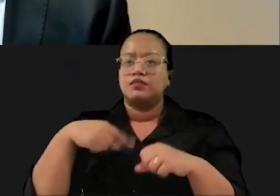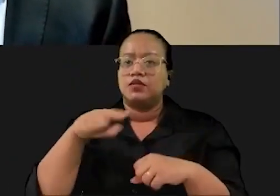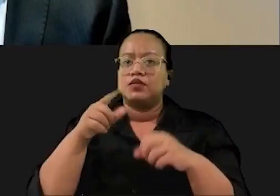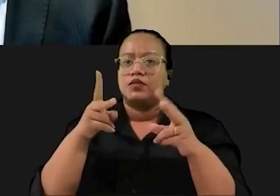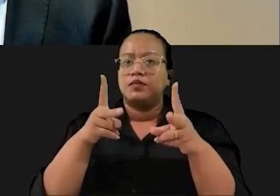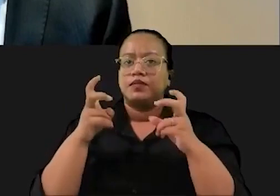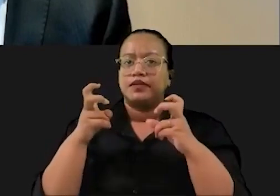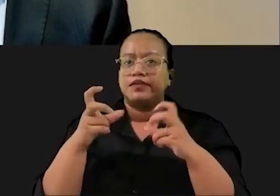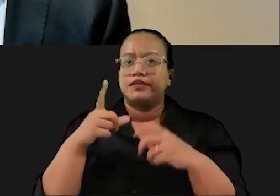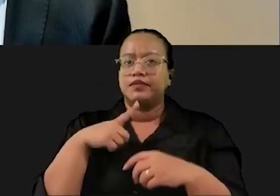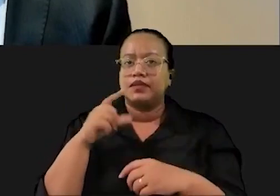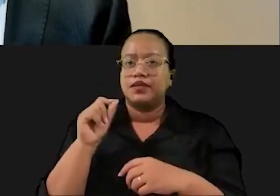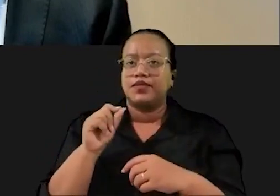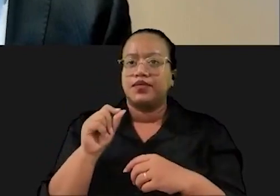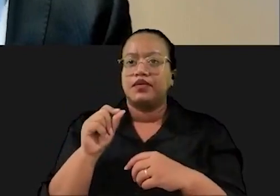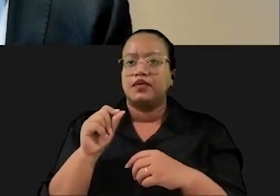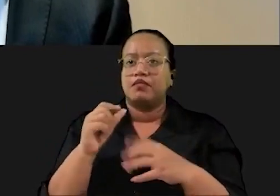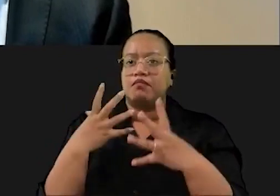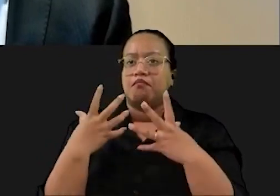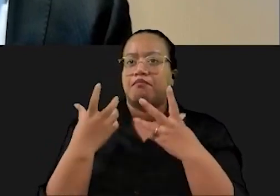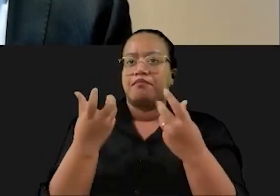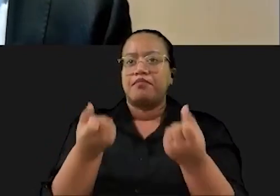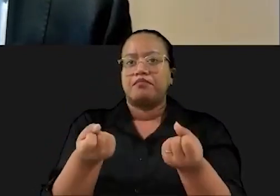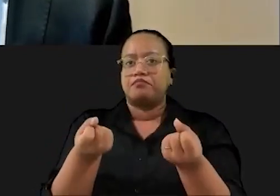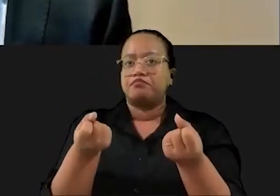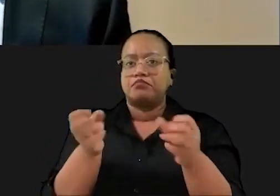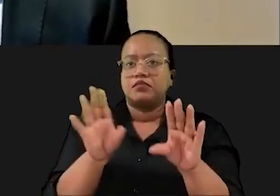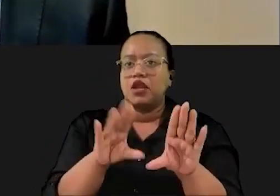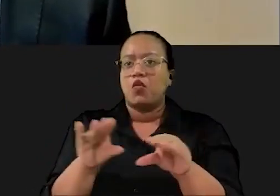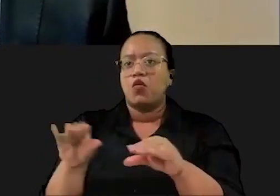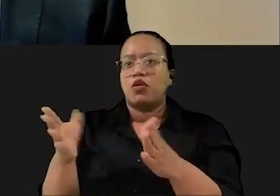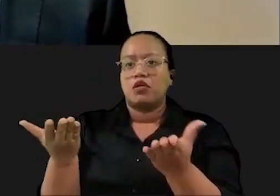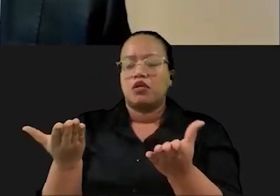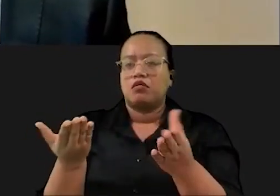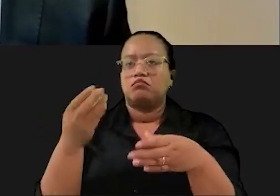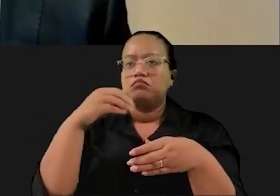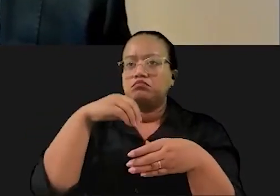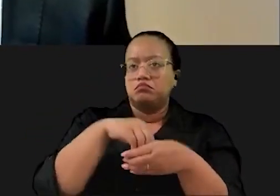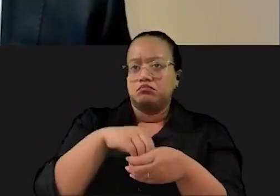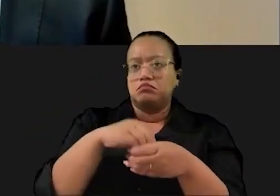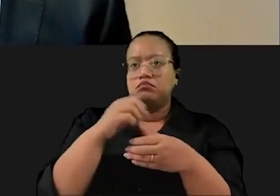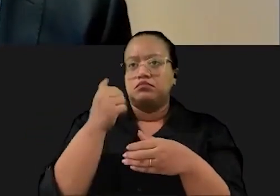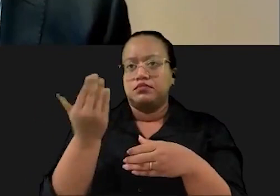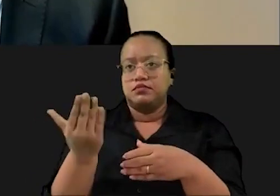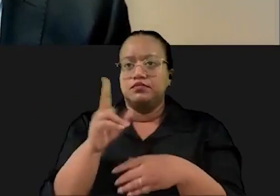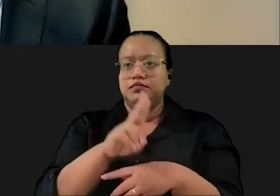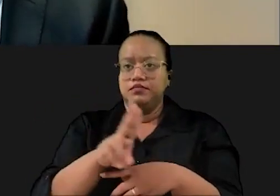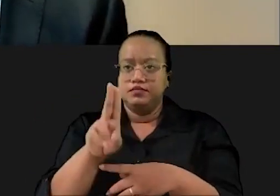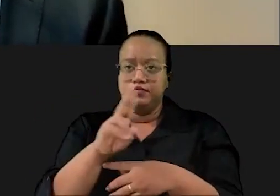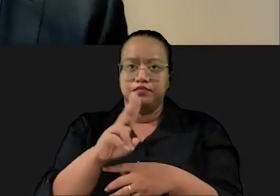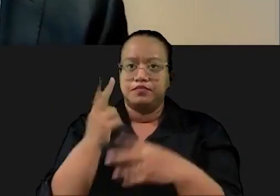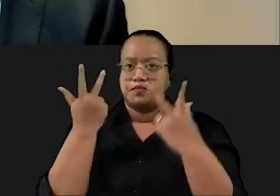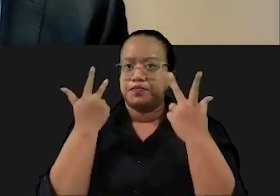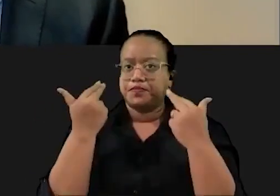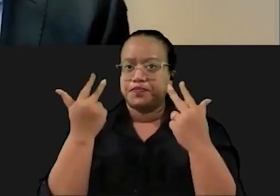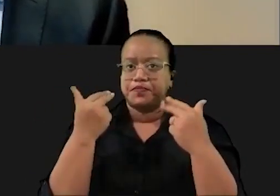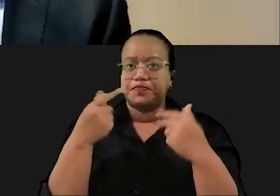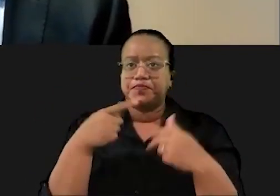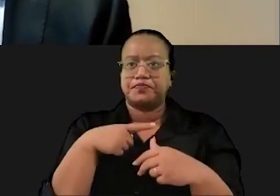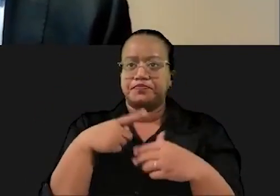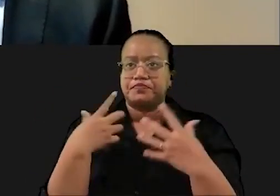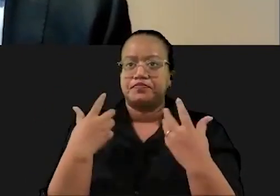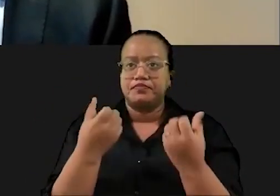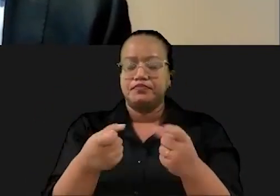dos usuários internos quanto dos externos. Eu tenho amigos da Justiça do Trabalho que falam para mim muito